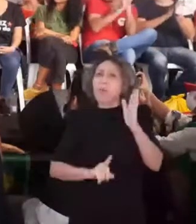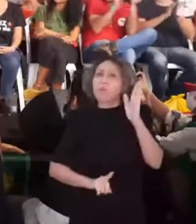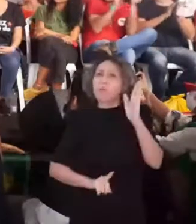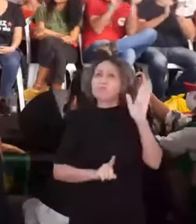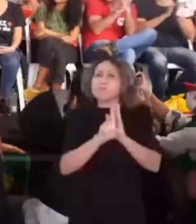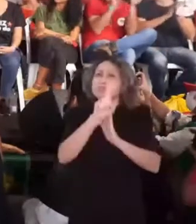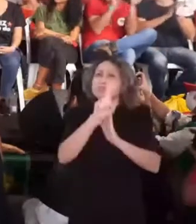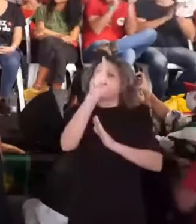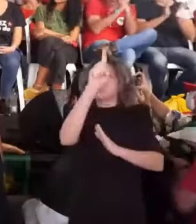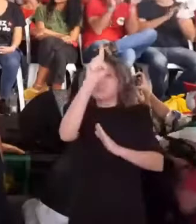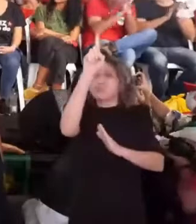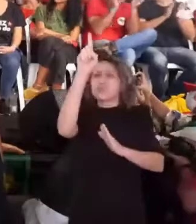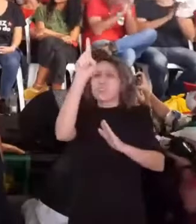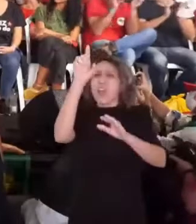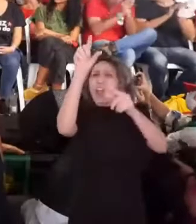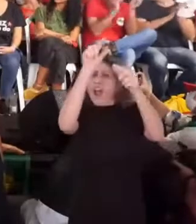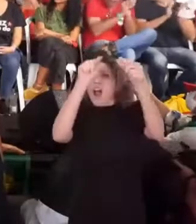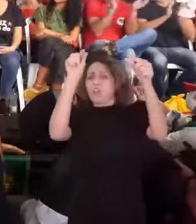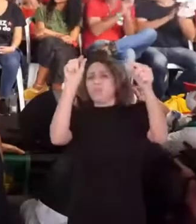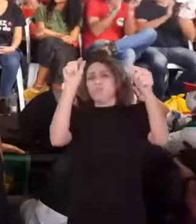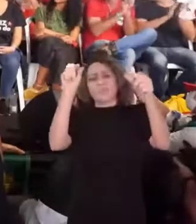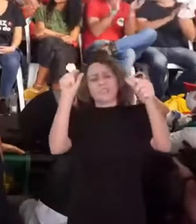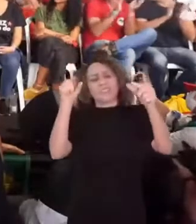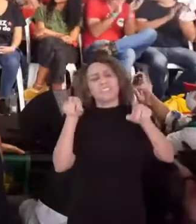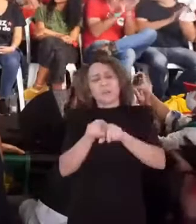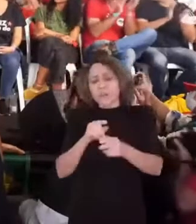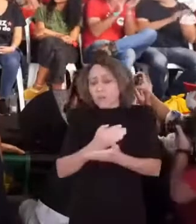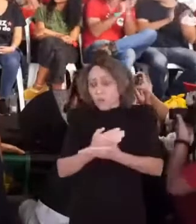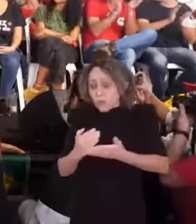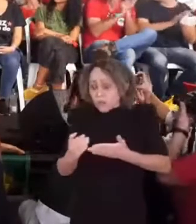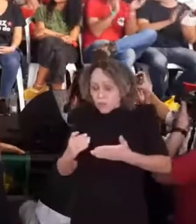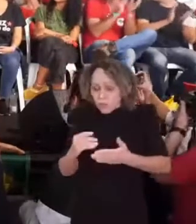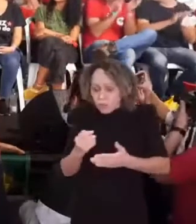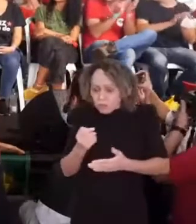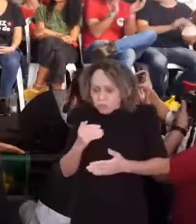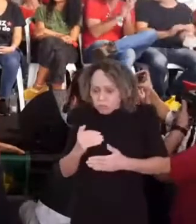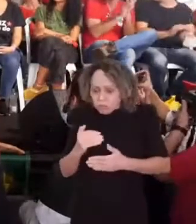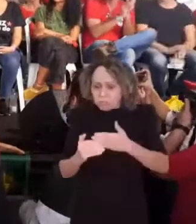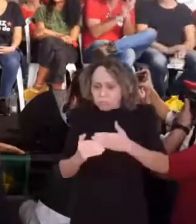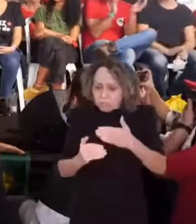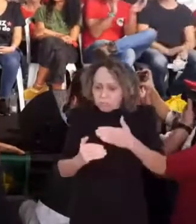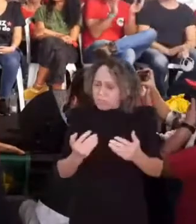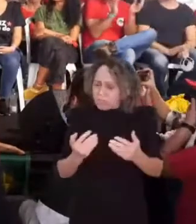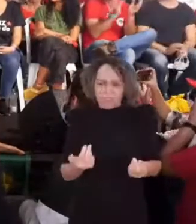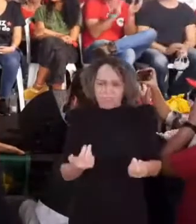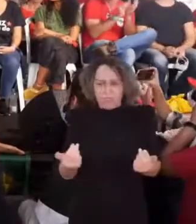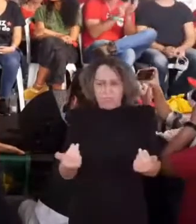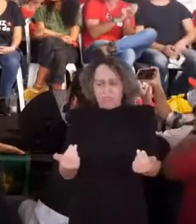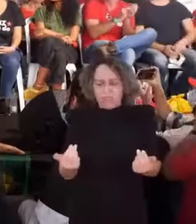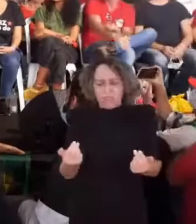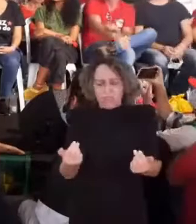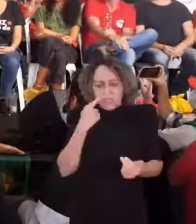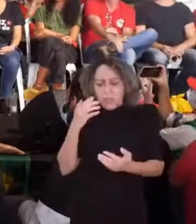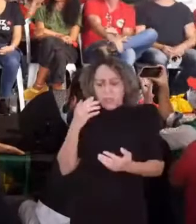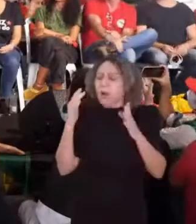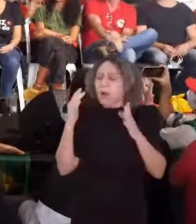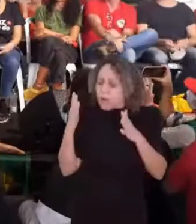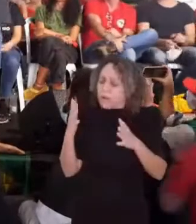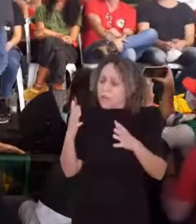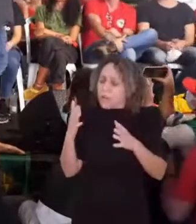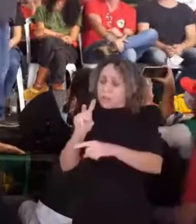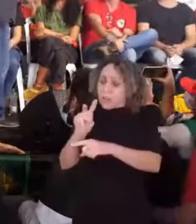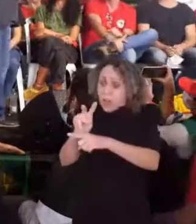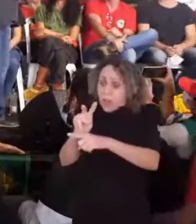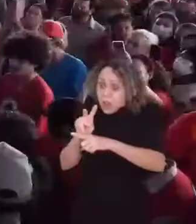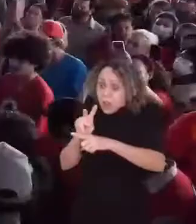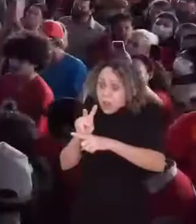mostrar que acesso a dinheiro para investimento em setor produtivo não pode ser